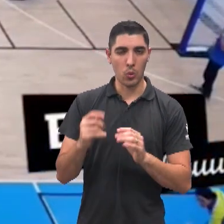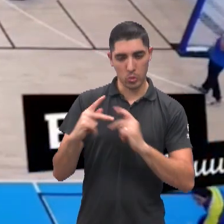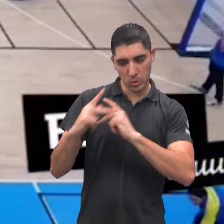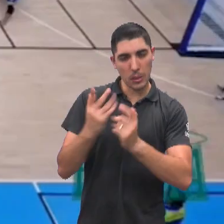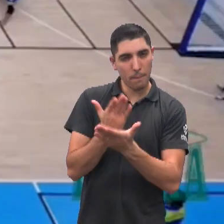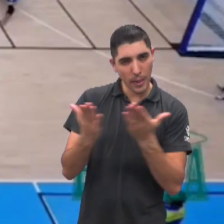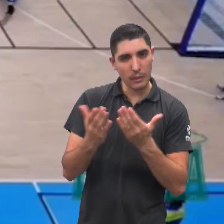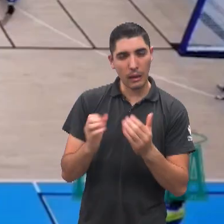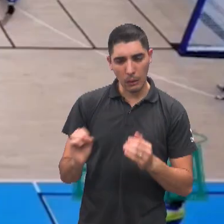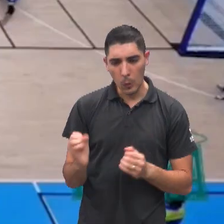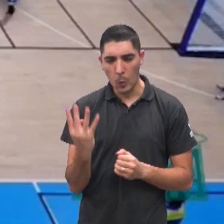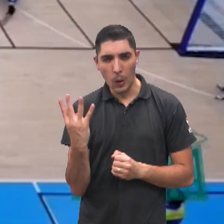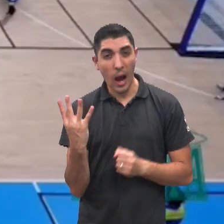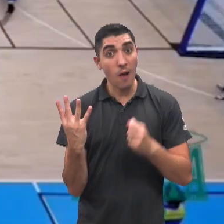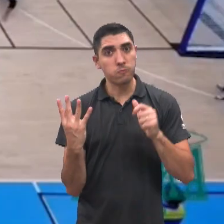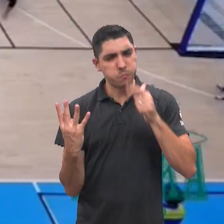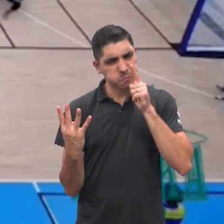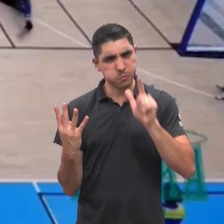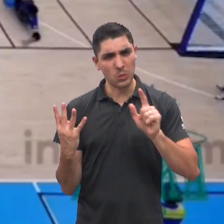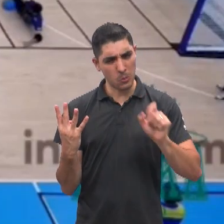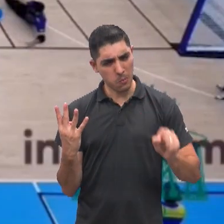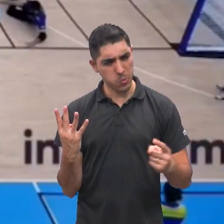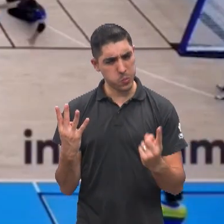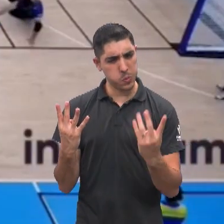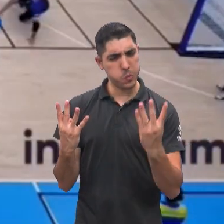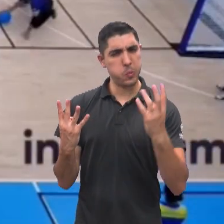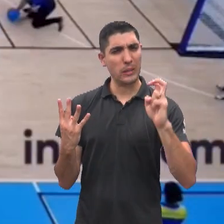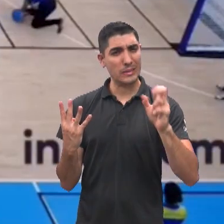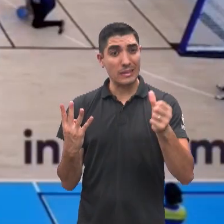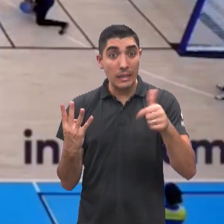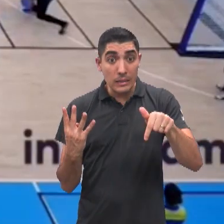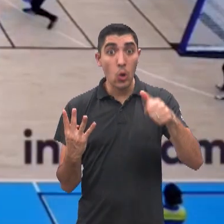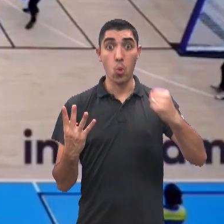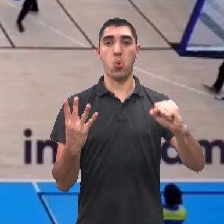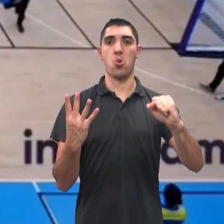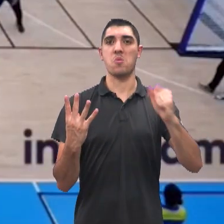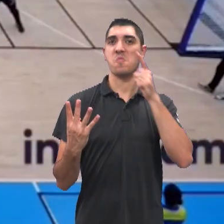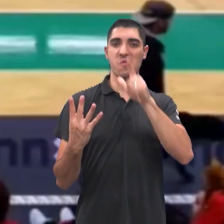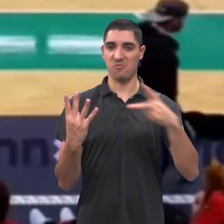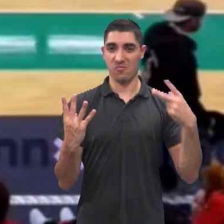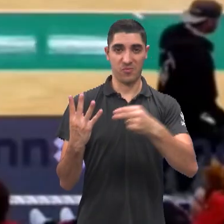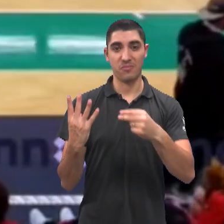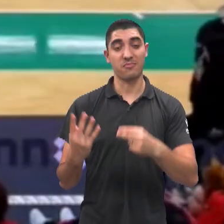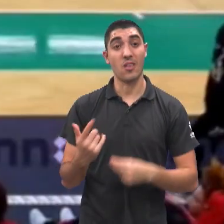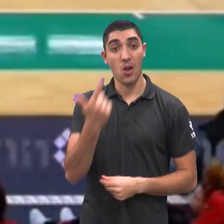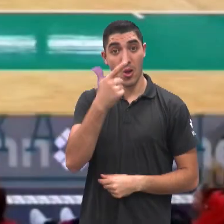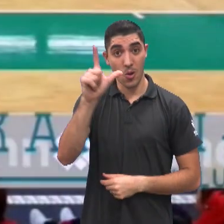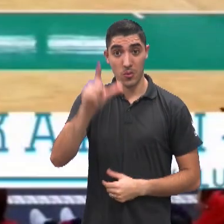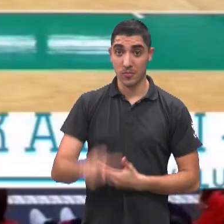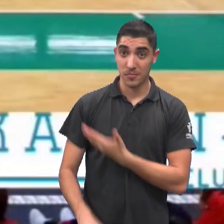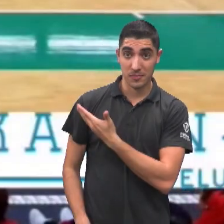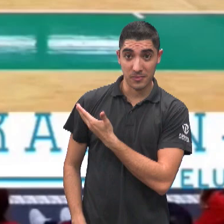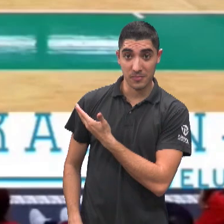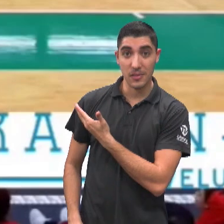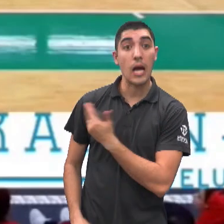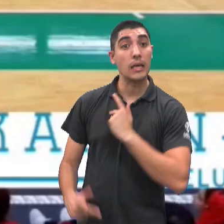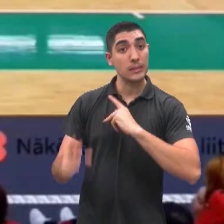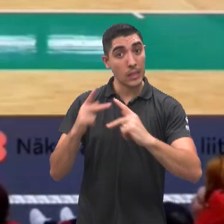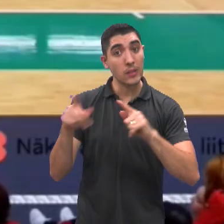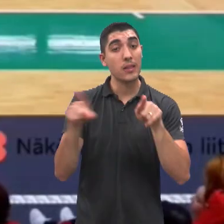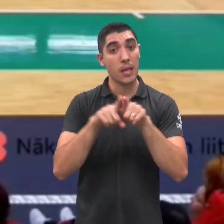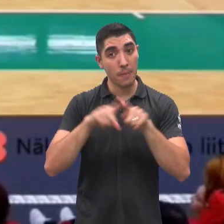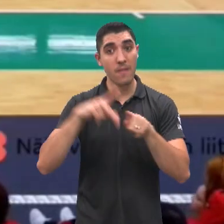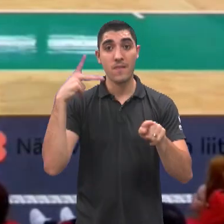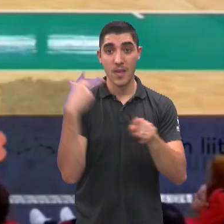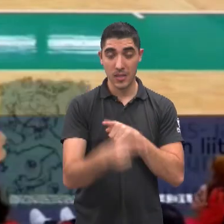da competição. Nessa madrugada, em um jogo bastante acirrado, muda aí, Matheus, é outro jogo, e também de virada o São José venceu